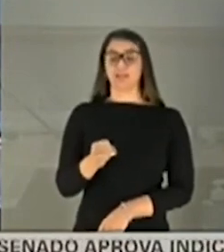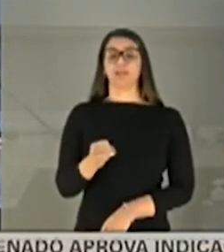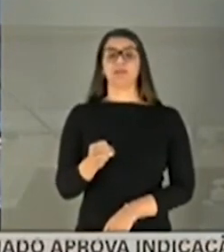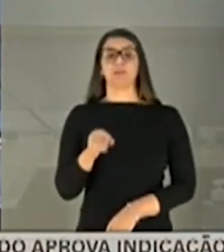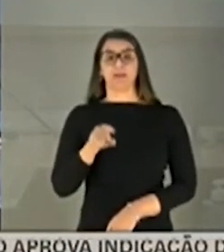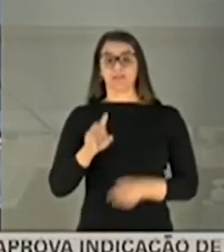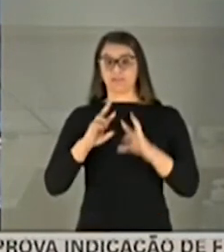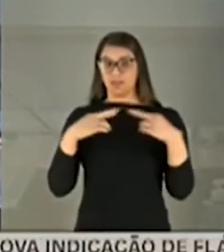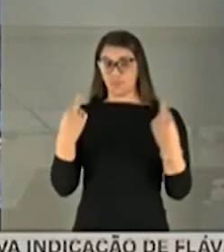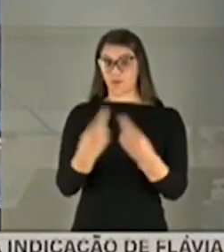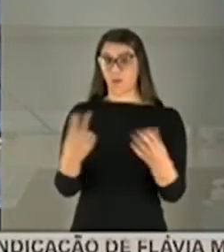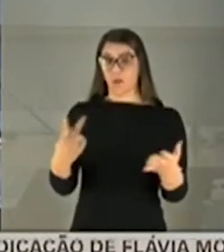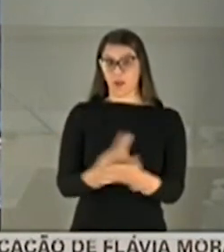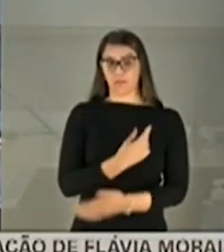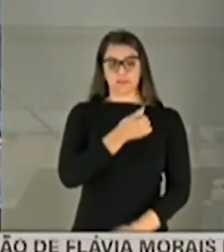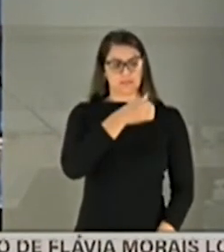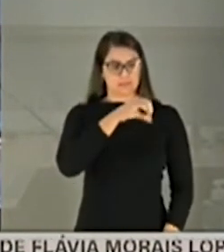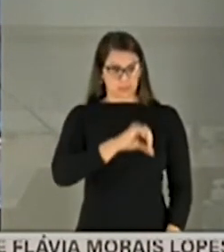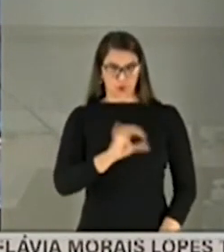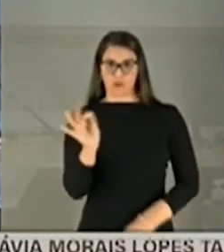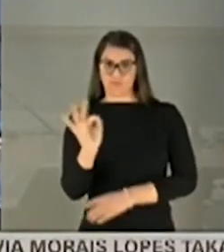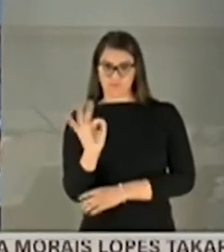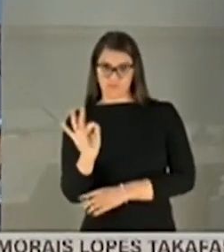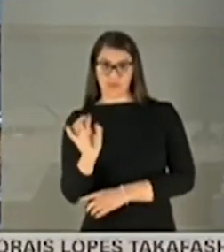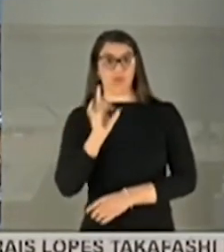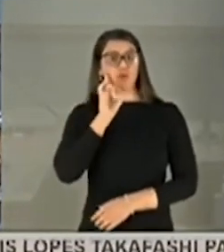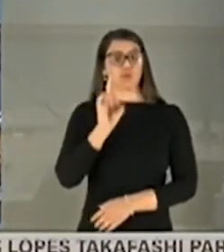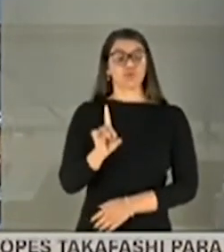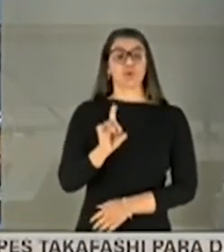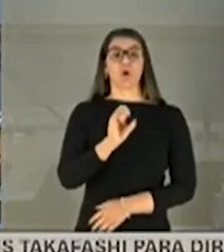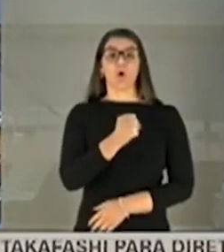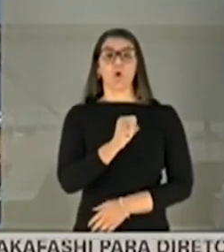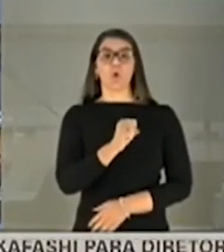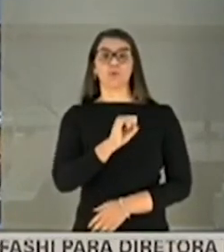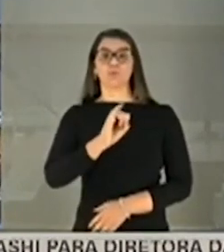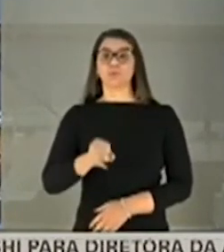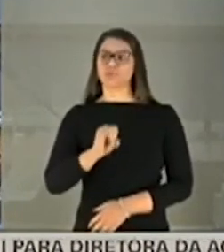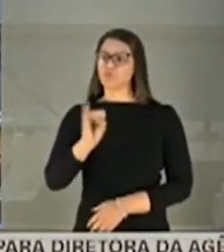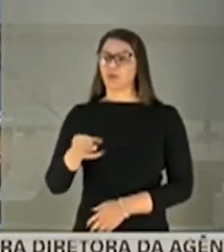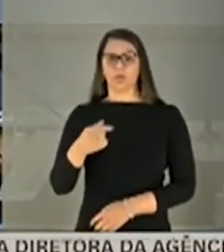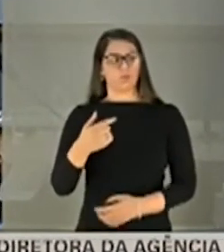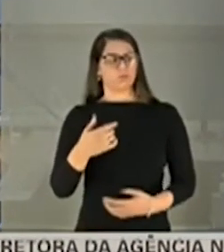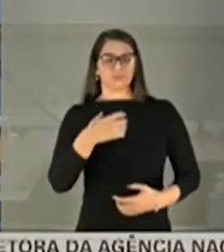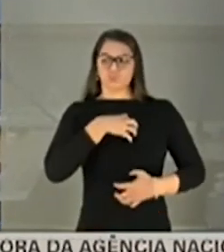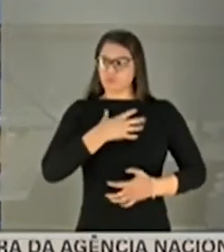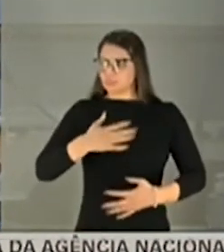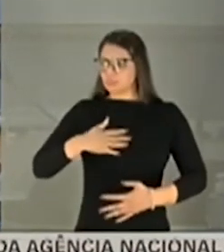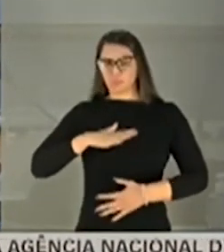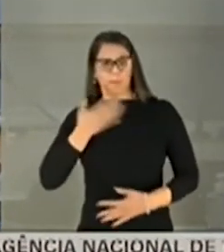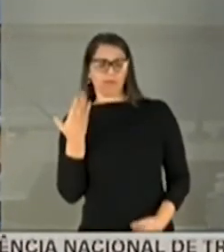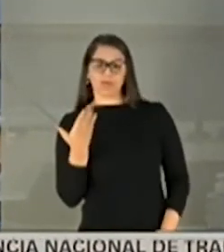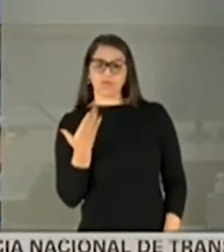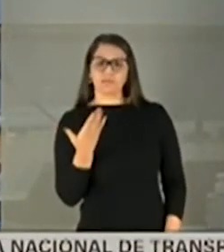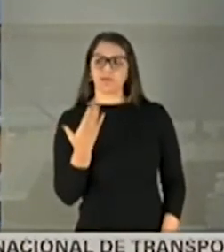essa reunião aconteceu em 19/2, no dia 8 de janeiro, o presidente da República, surpreendentemente, manda